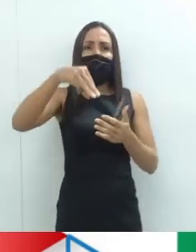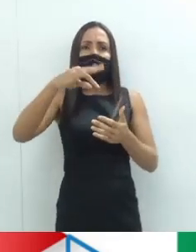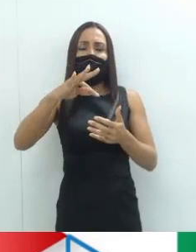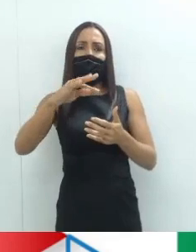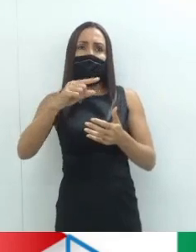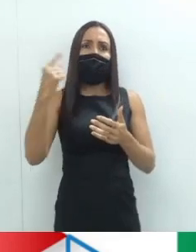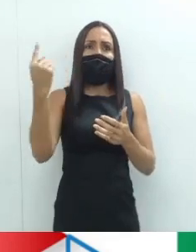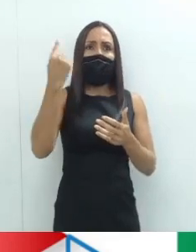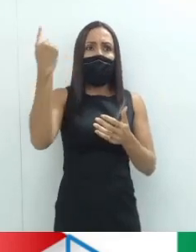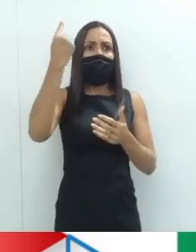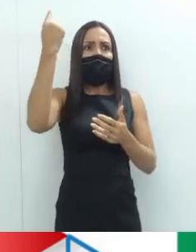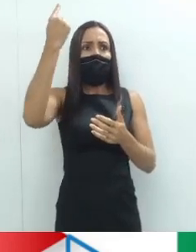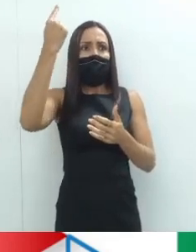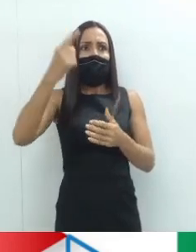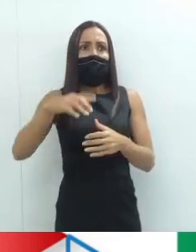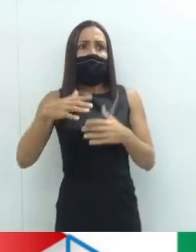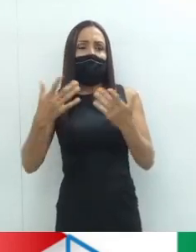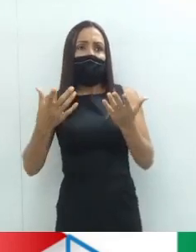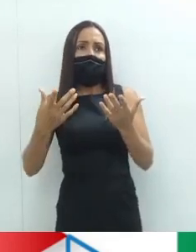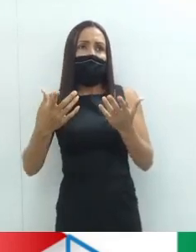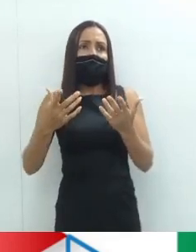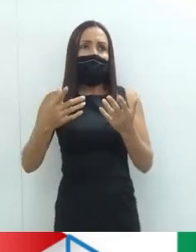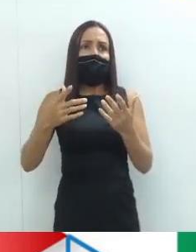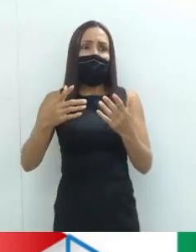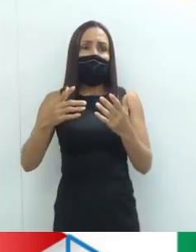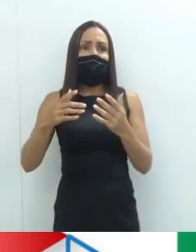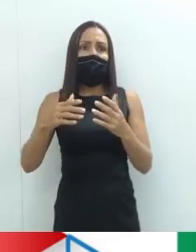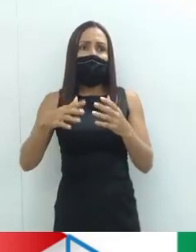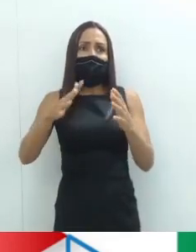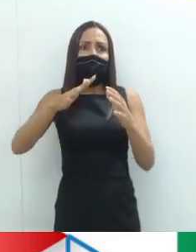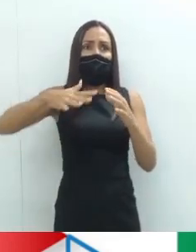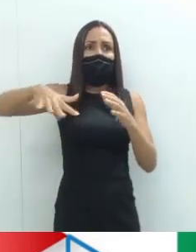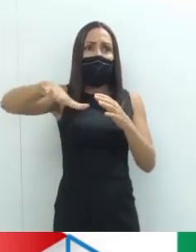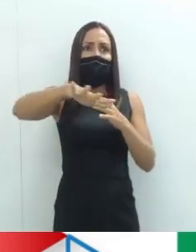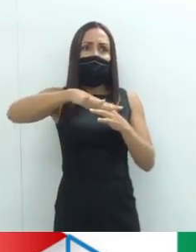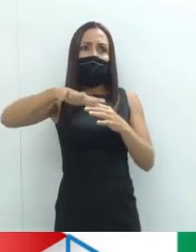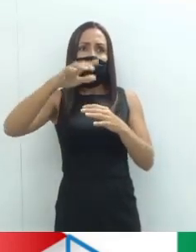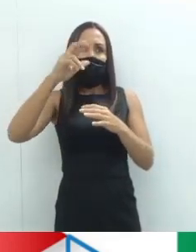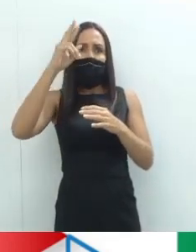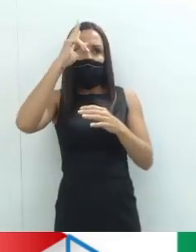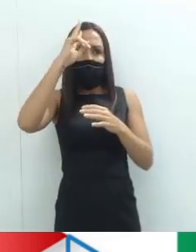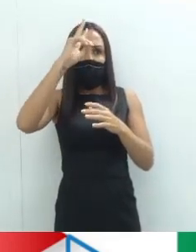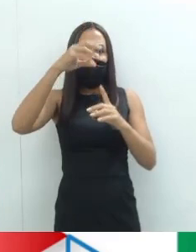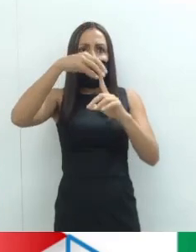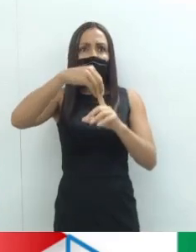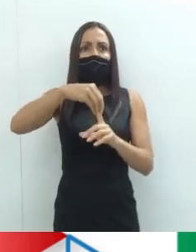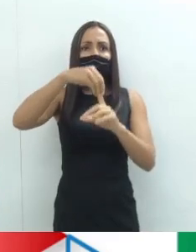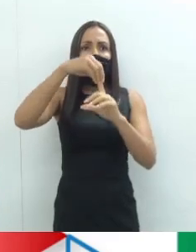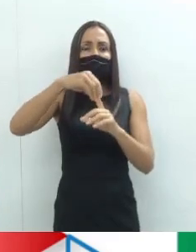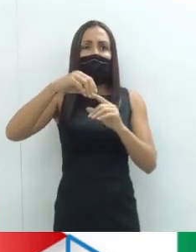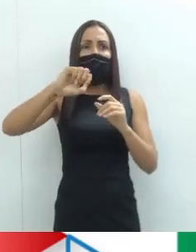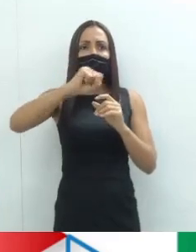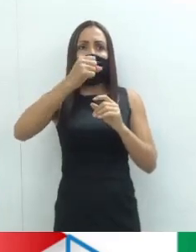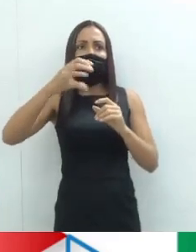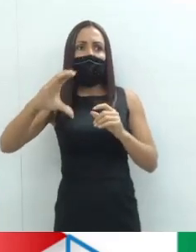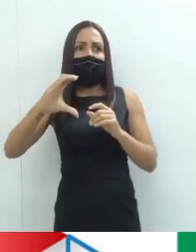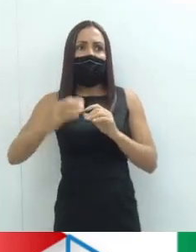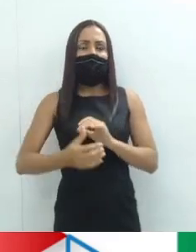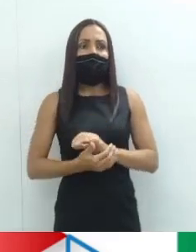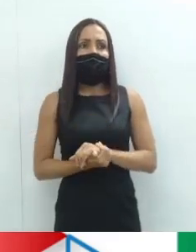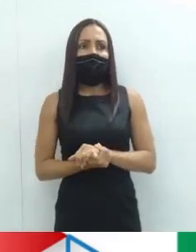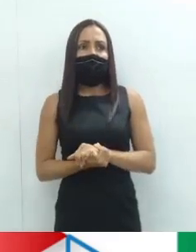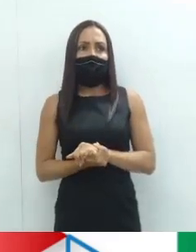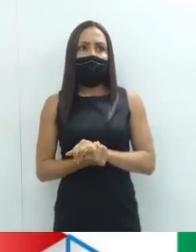altura, sendo nestes considerados sambaquis monumentais, presentes principalmente em Santa